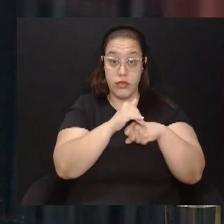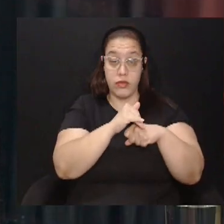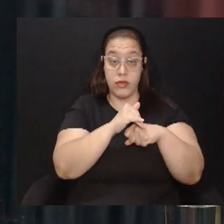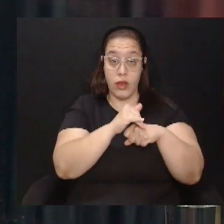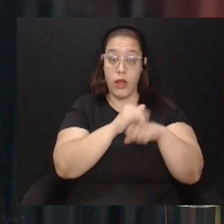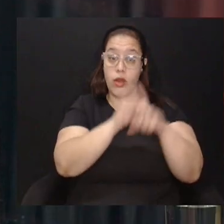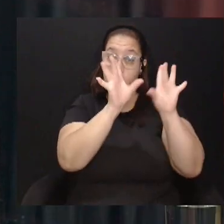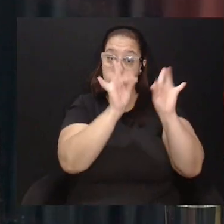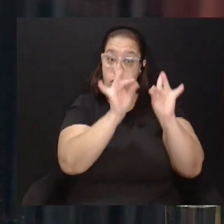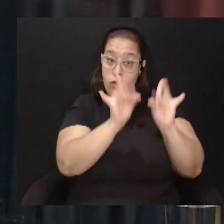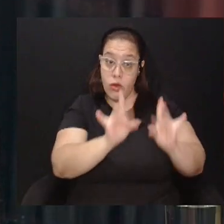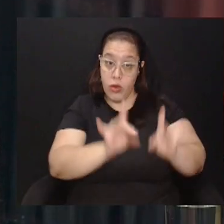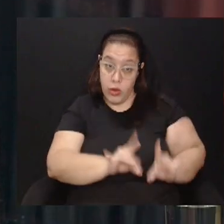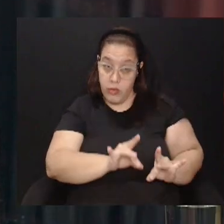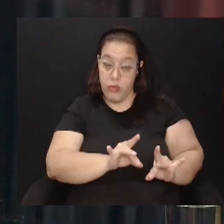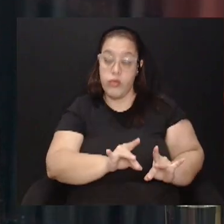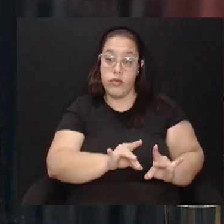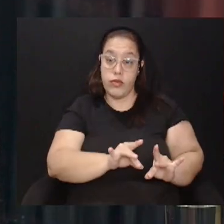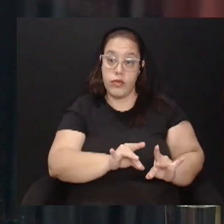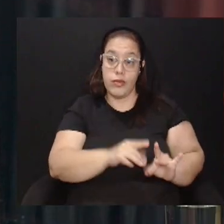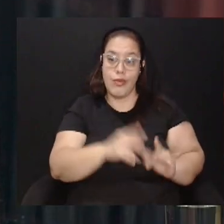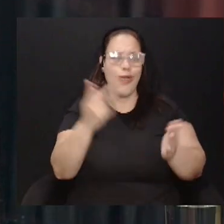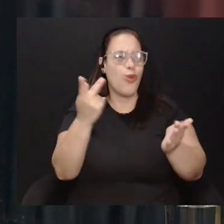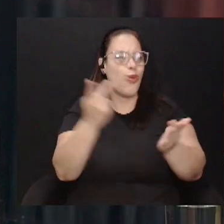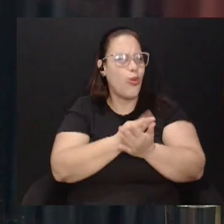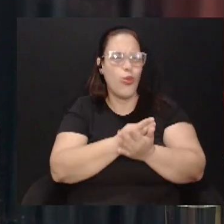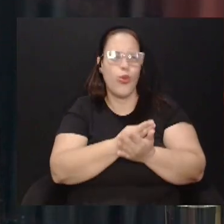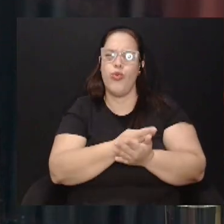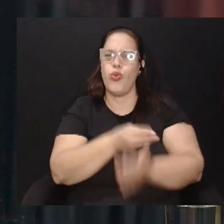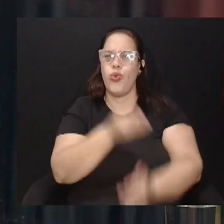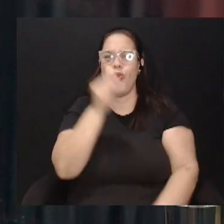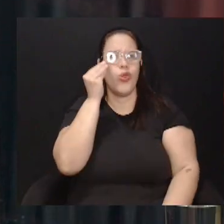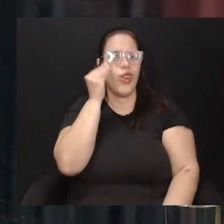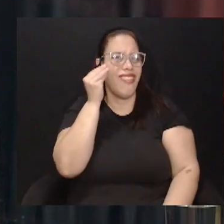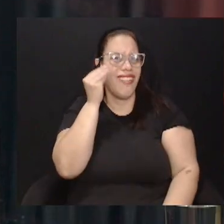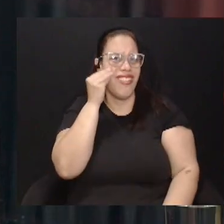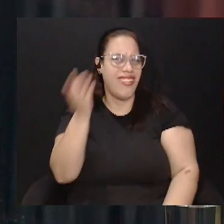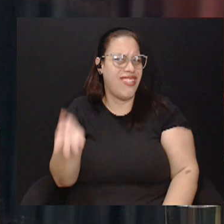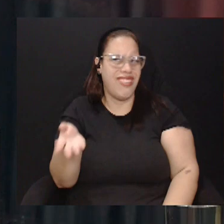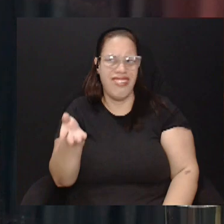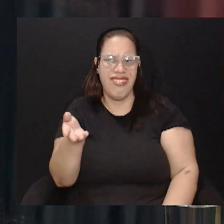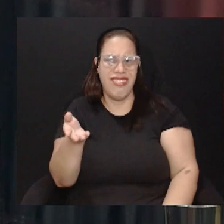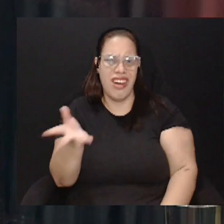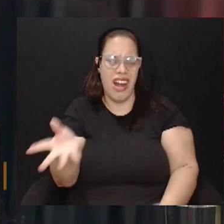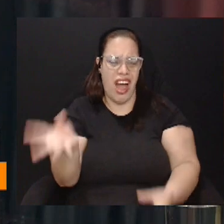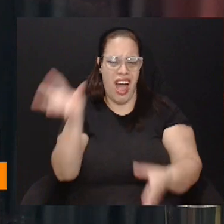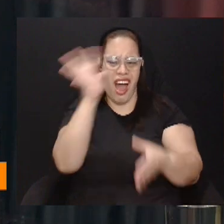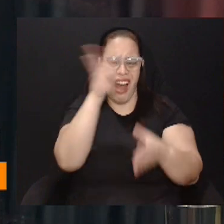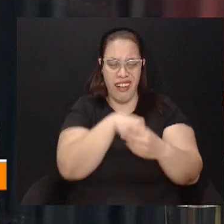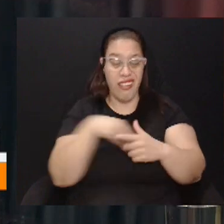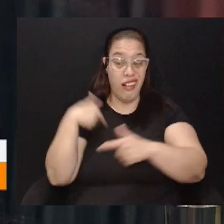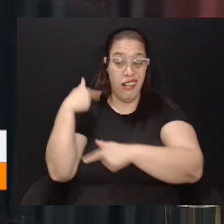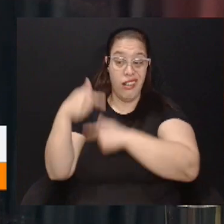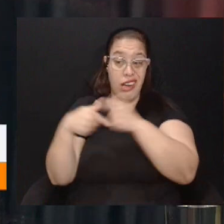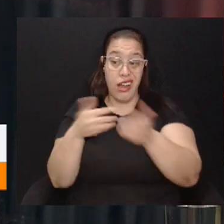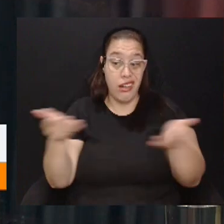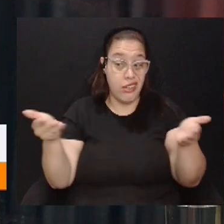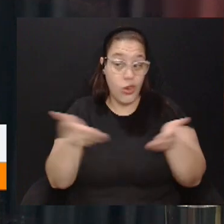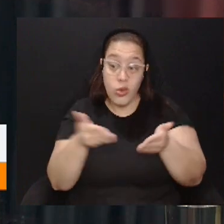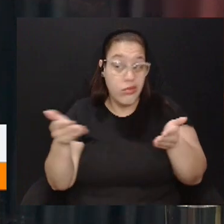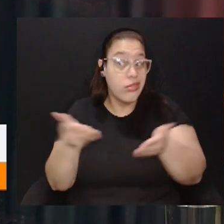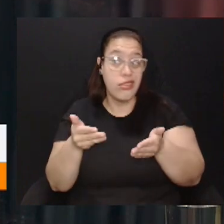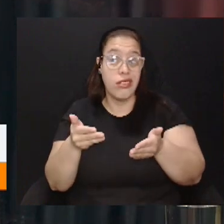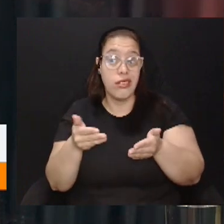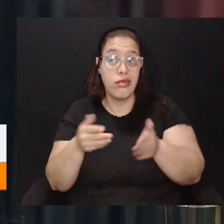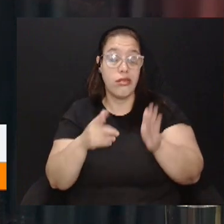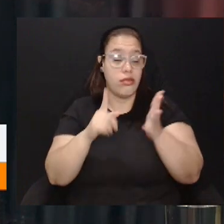né. Seria um erro nós tentarmos, incutir nessas gerações atuais Uhum.